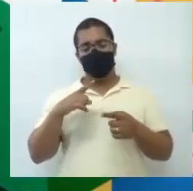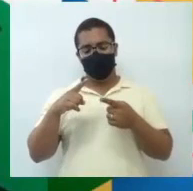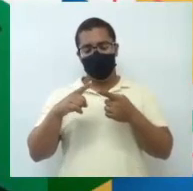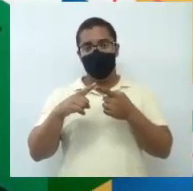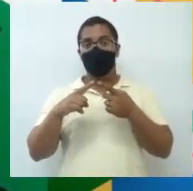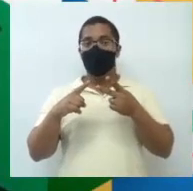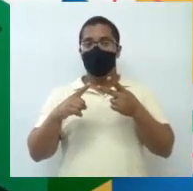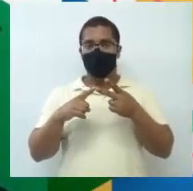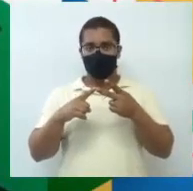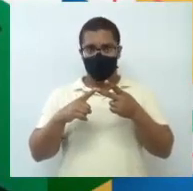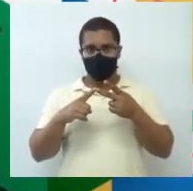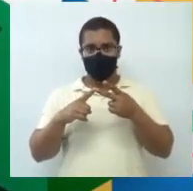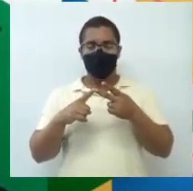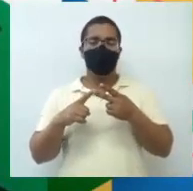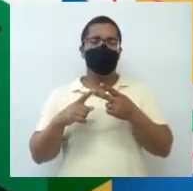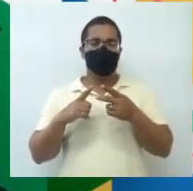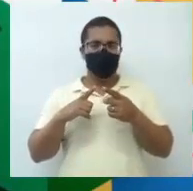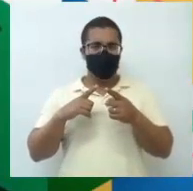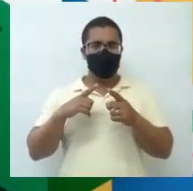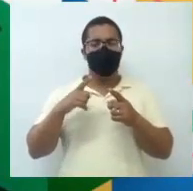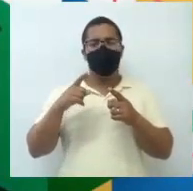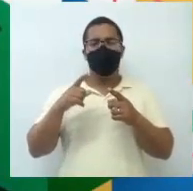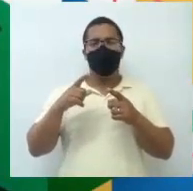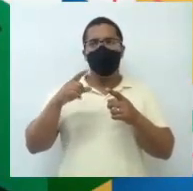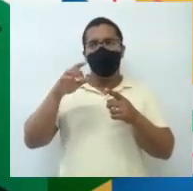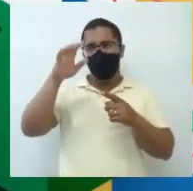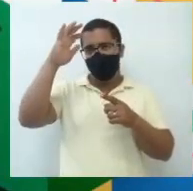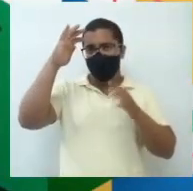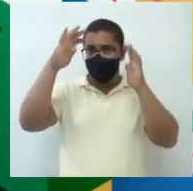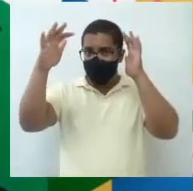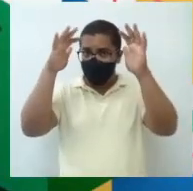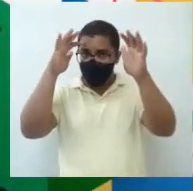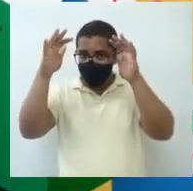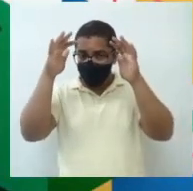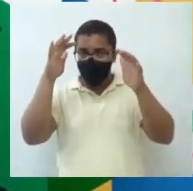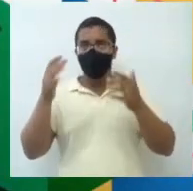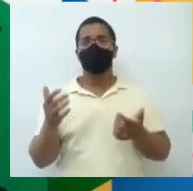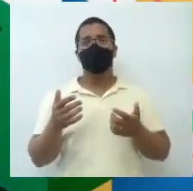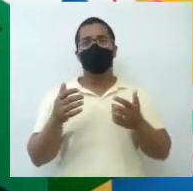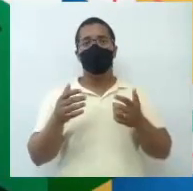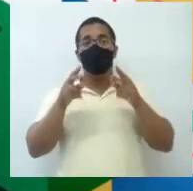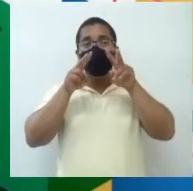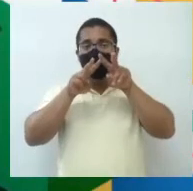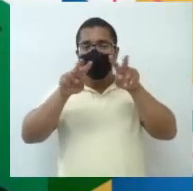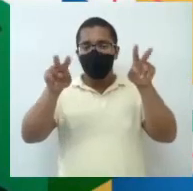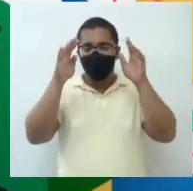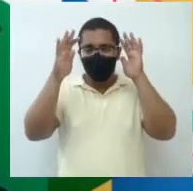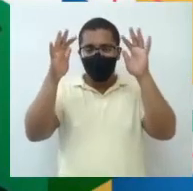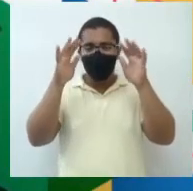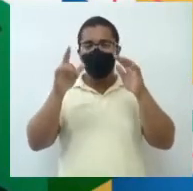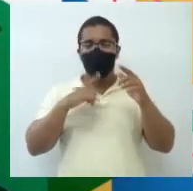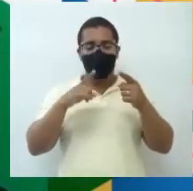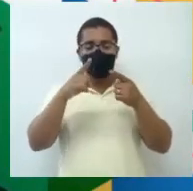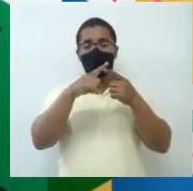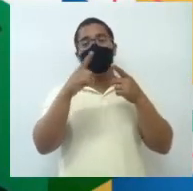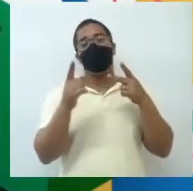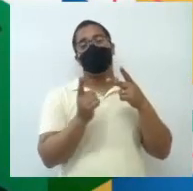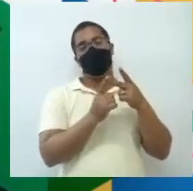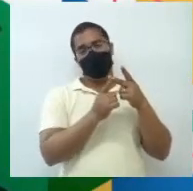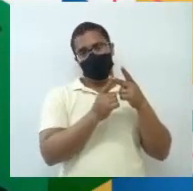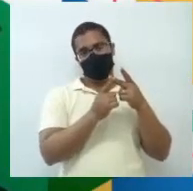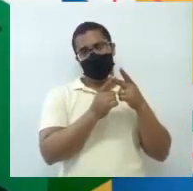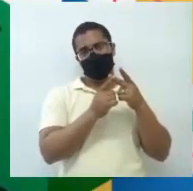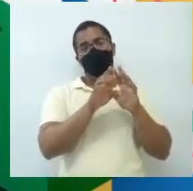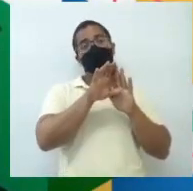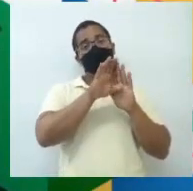conceitos desses eu abra sua forma de pensar da sua visão filosófica Ele desenvolveu duas dois conceitos que até